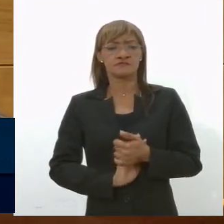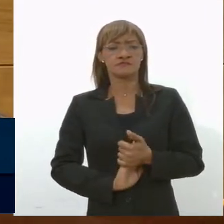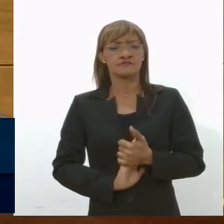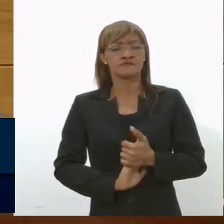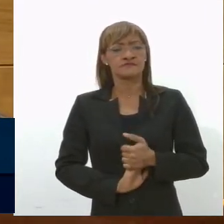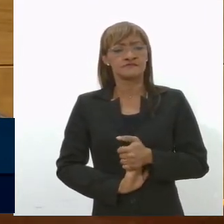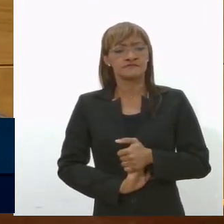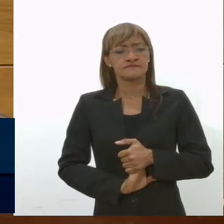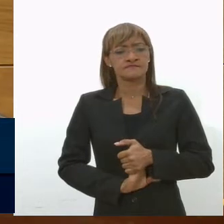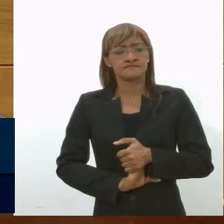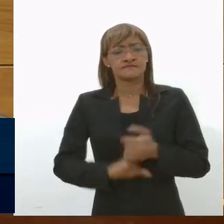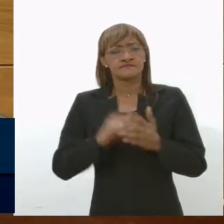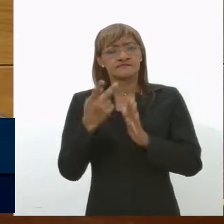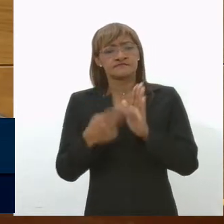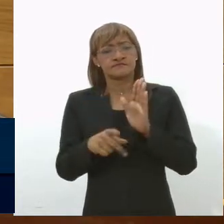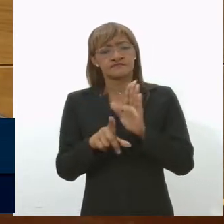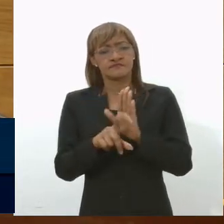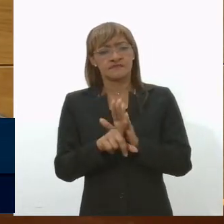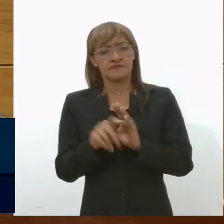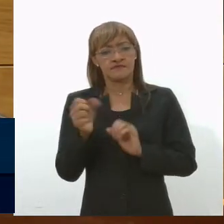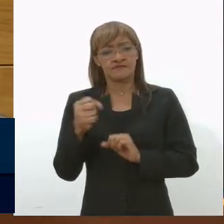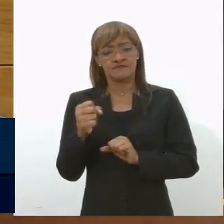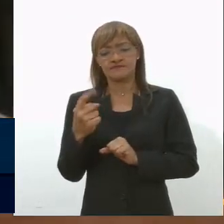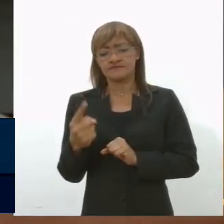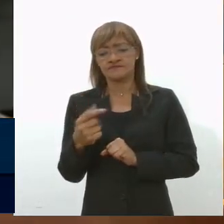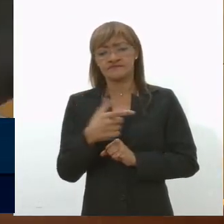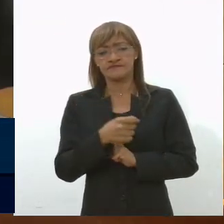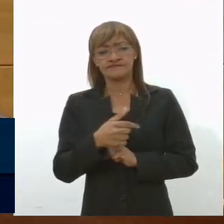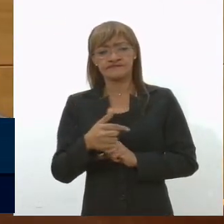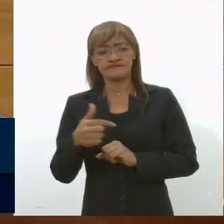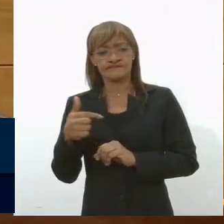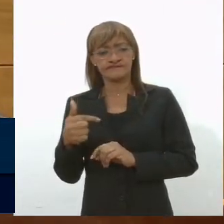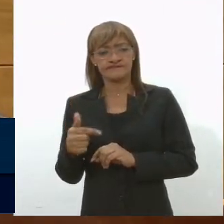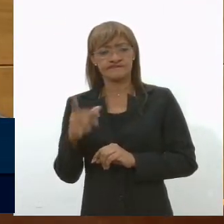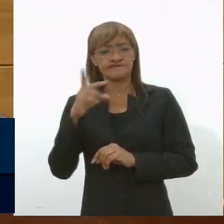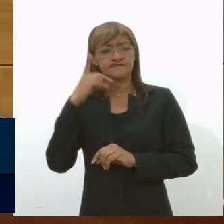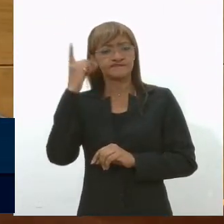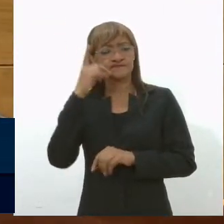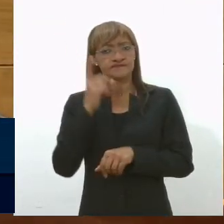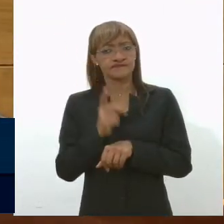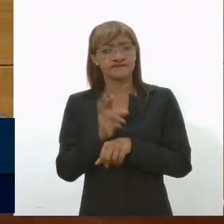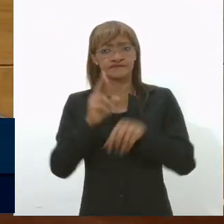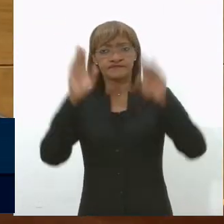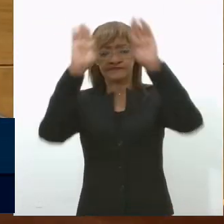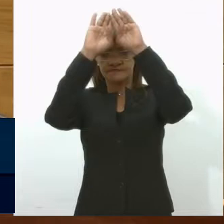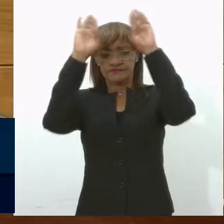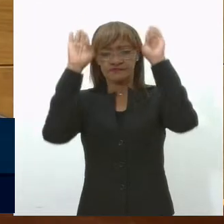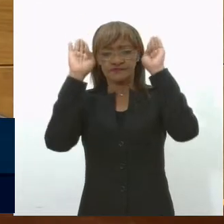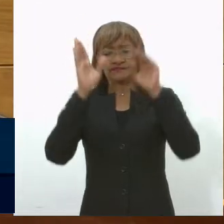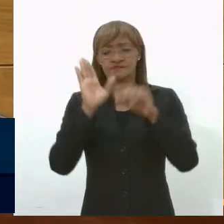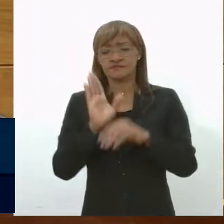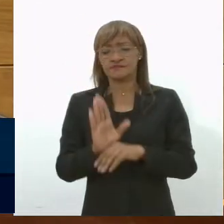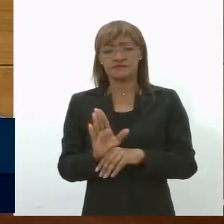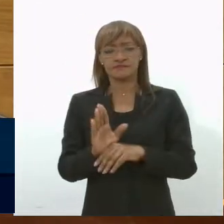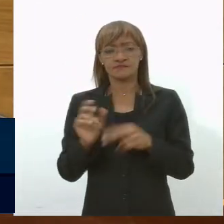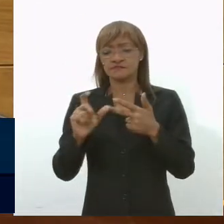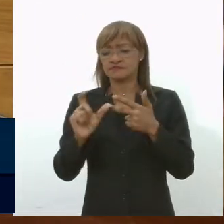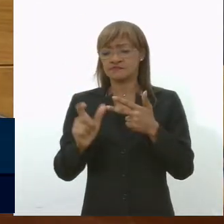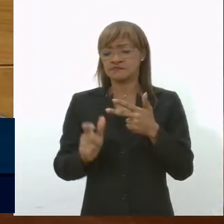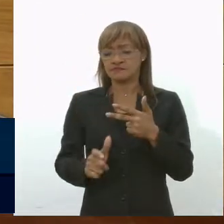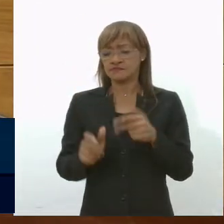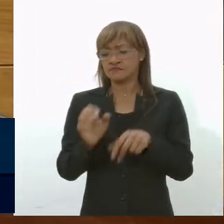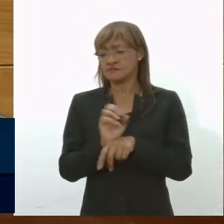Projeto de Lei Ordinária nº 81/2022, de autoria do deputado Dr. Samuel, autoriza o Poder Executivo Estadual a